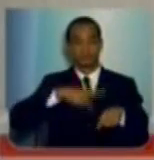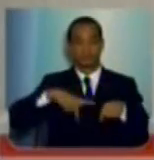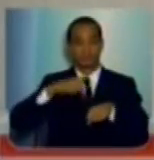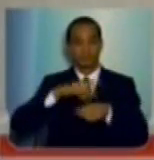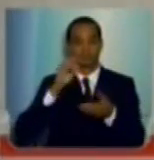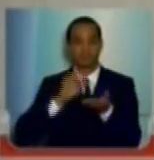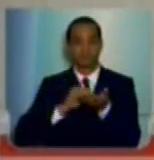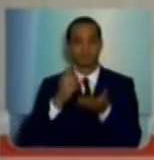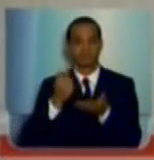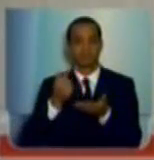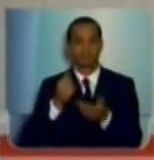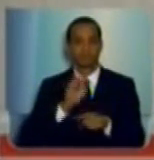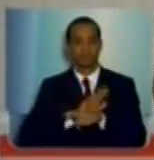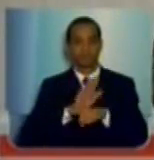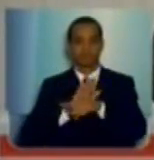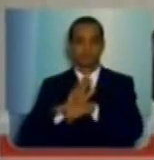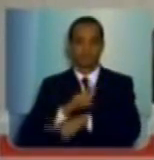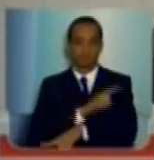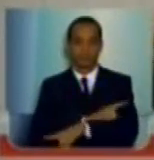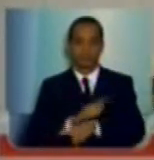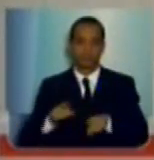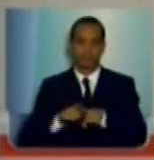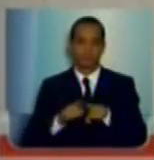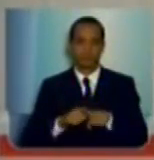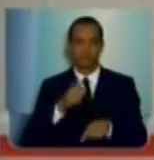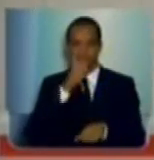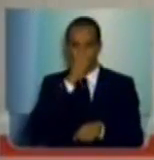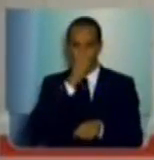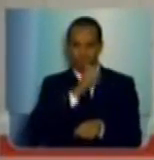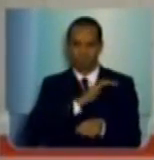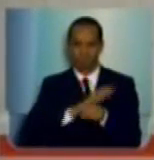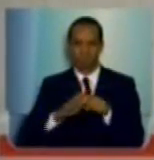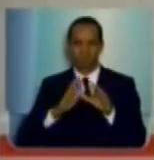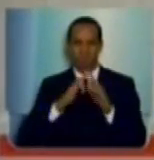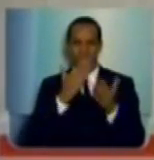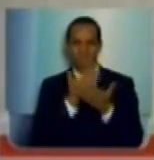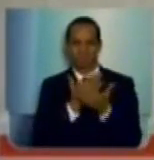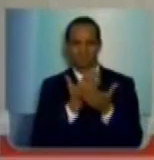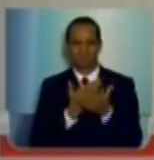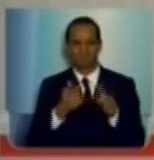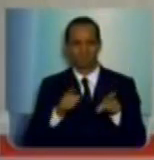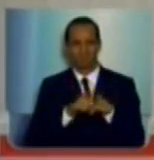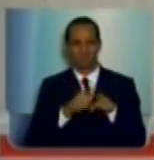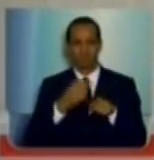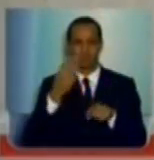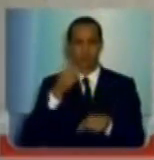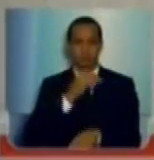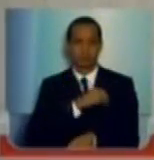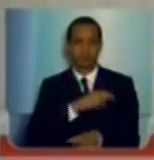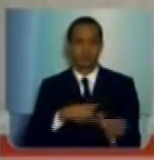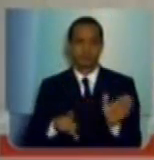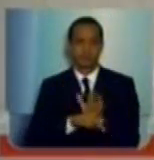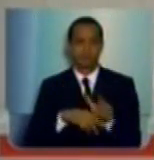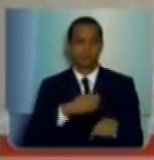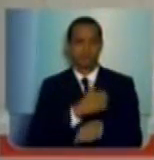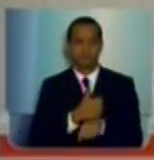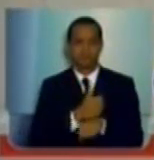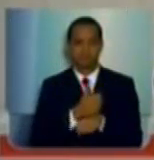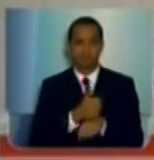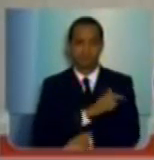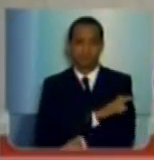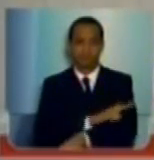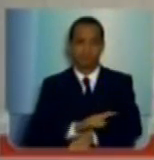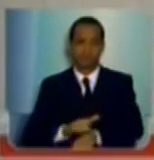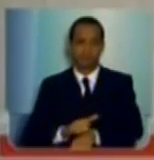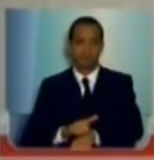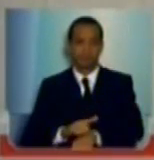investimento em educação a superlotação de salas os baixíssimos salários dos profissionais de